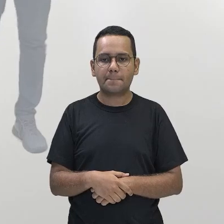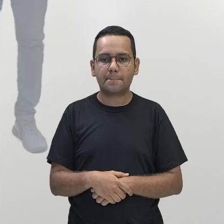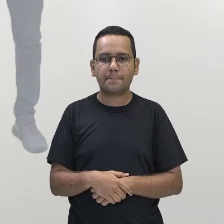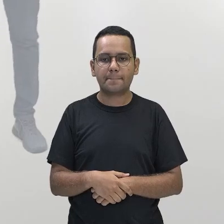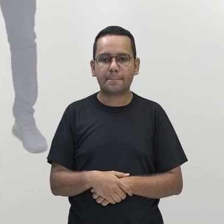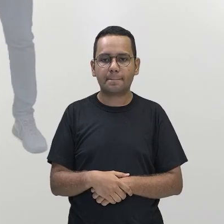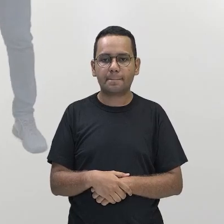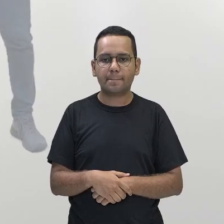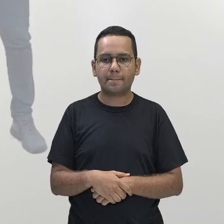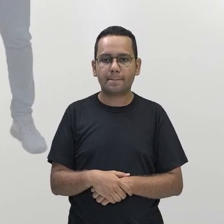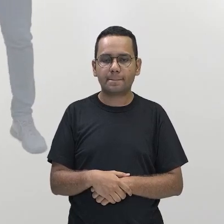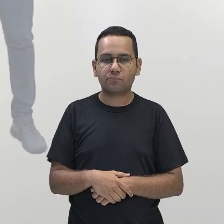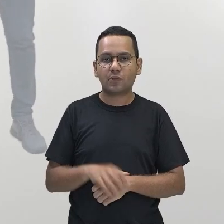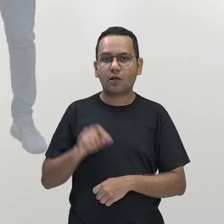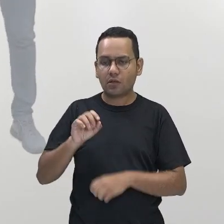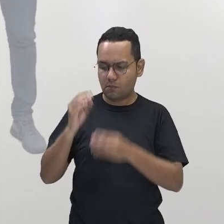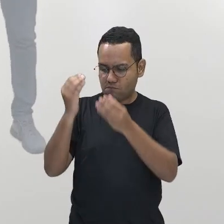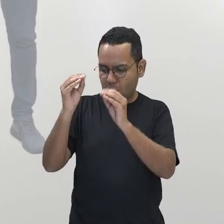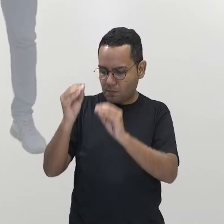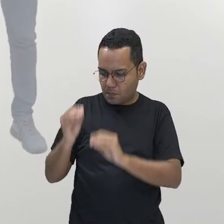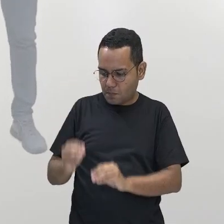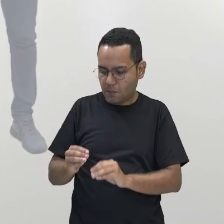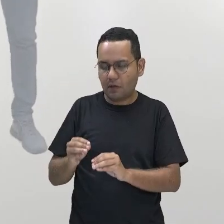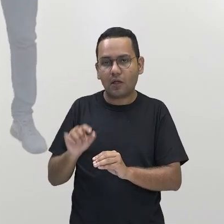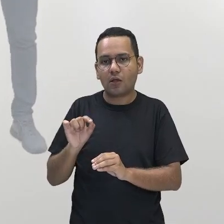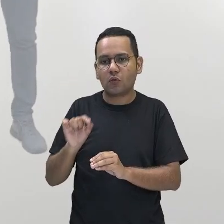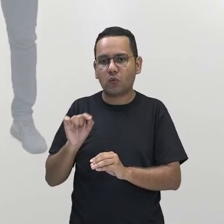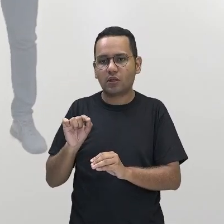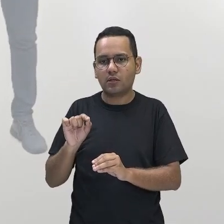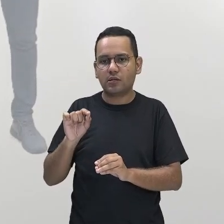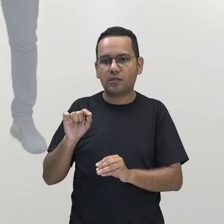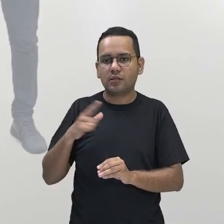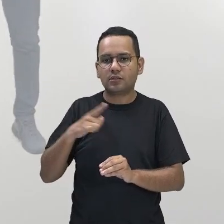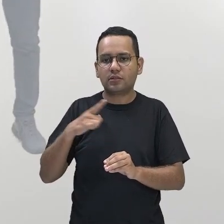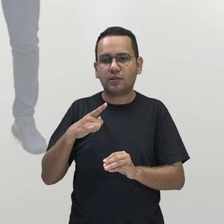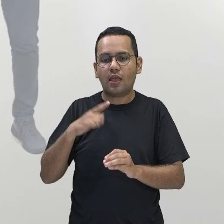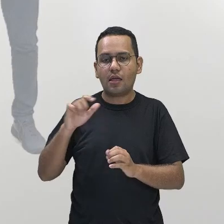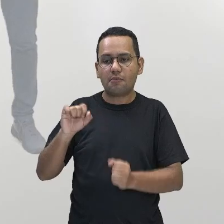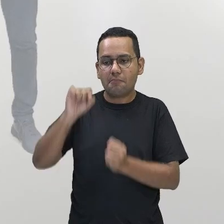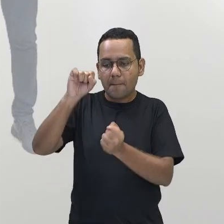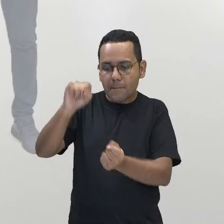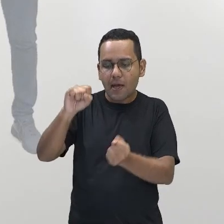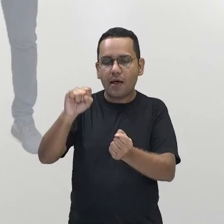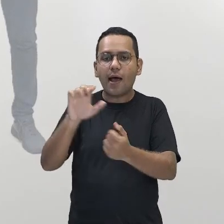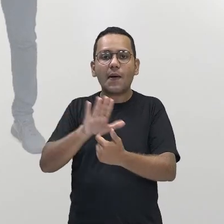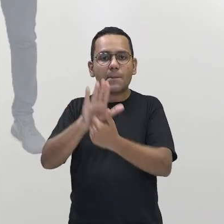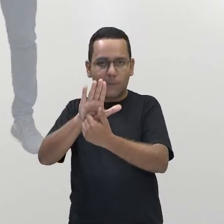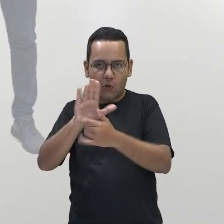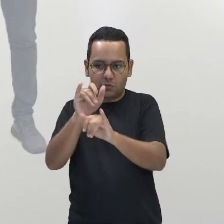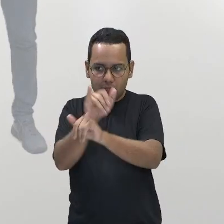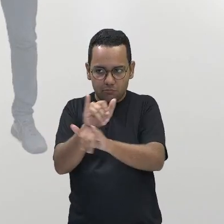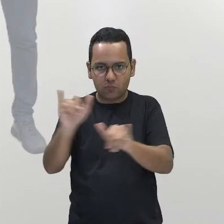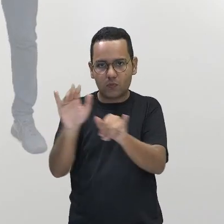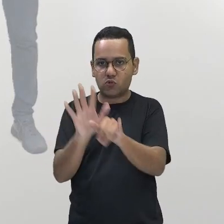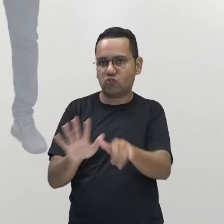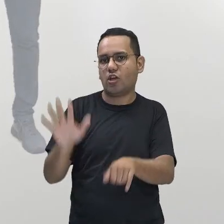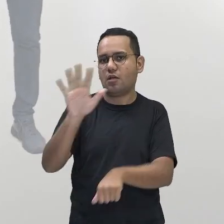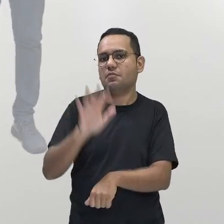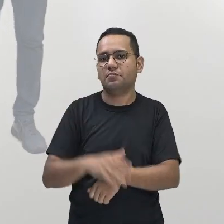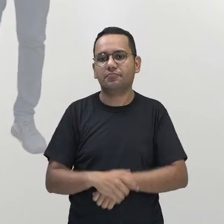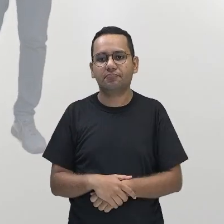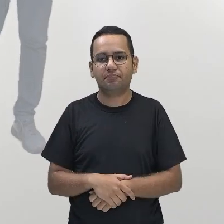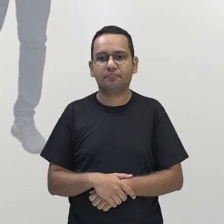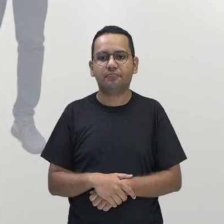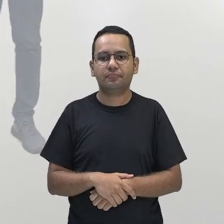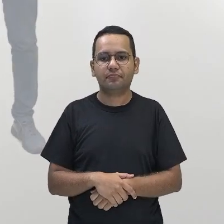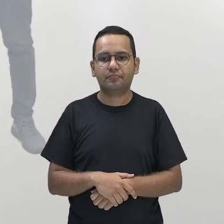então, né, esses resultados ser levados ali à comunidade, tá? E aí cada um pode